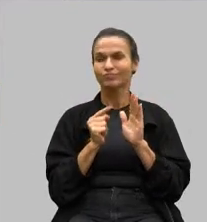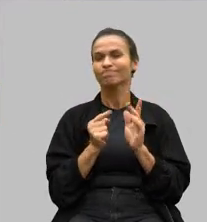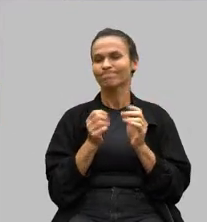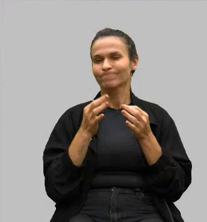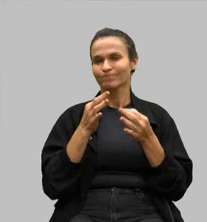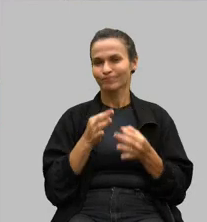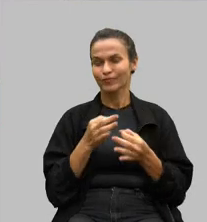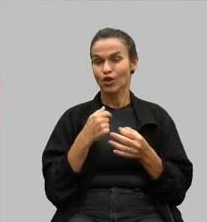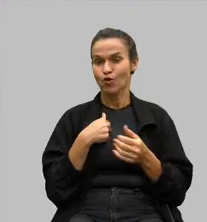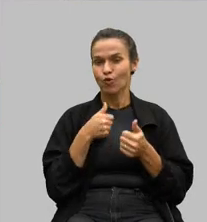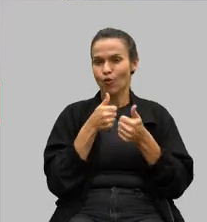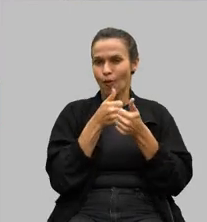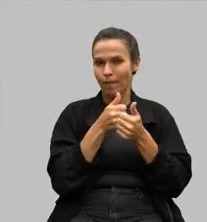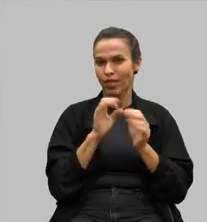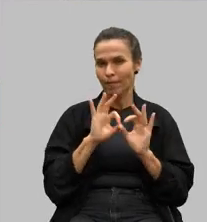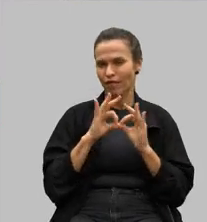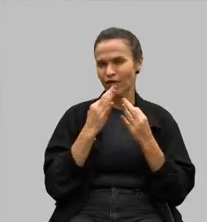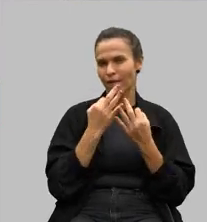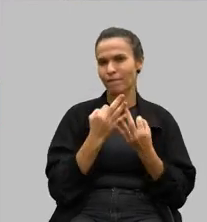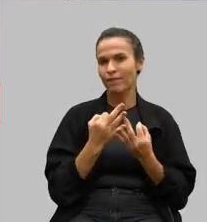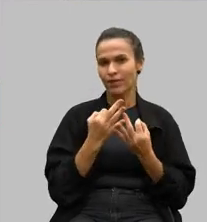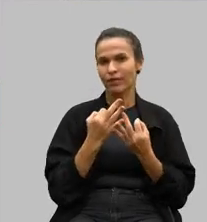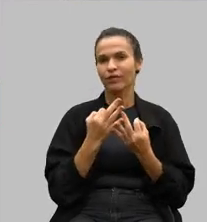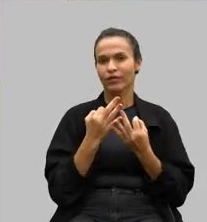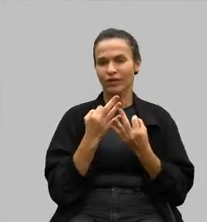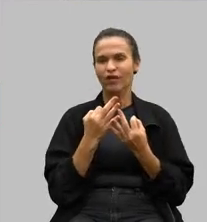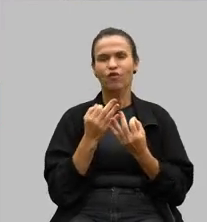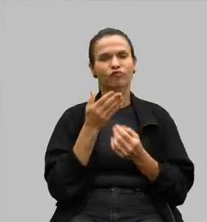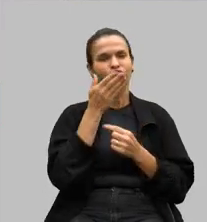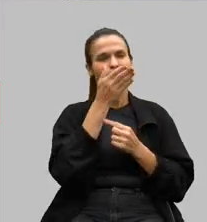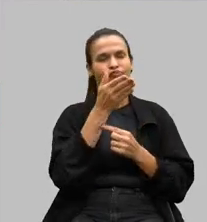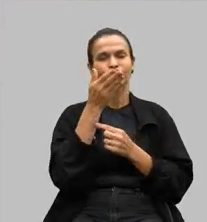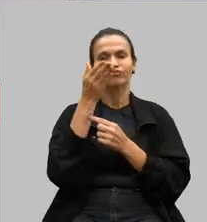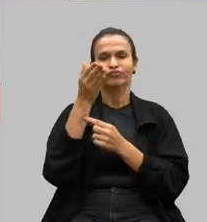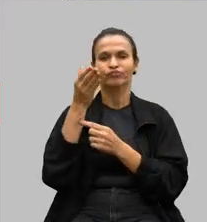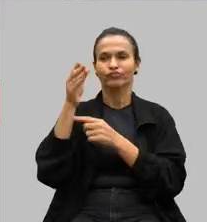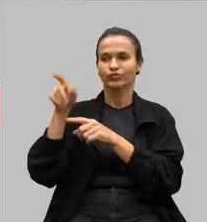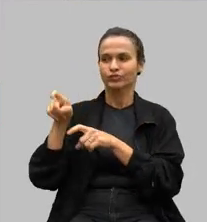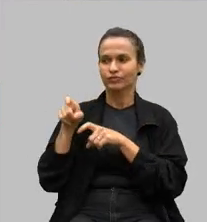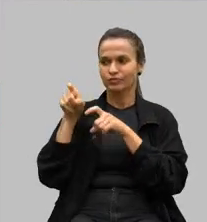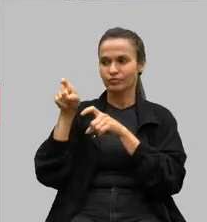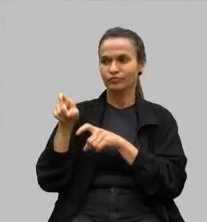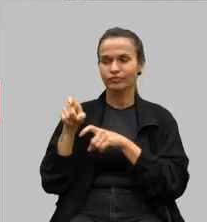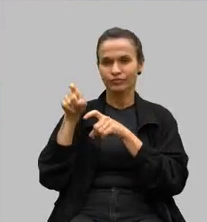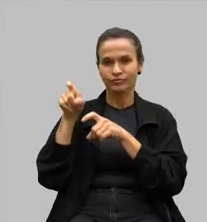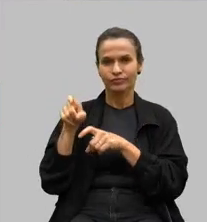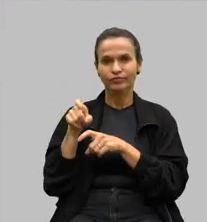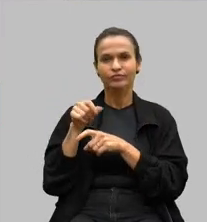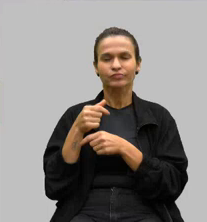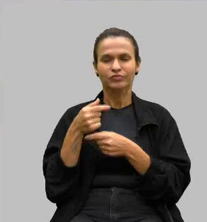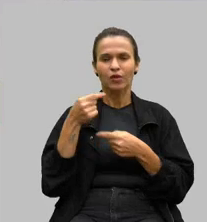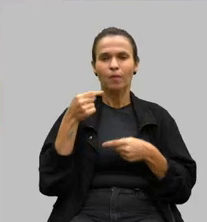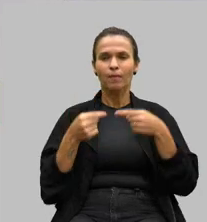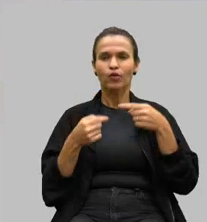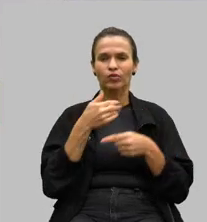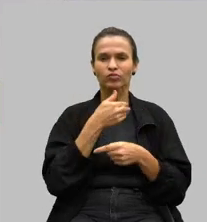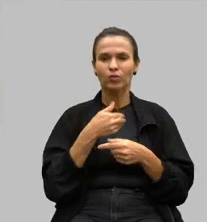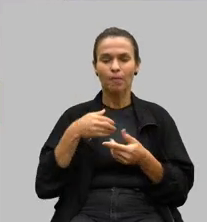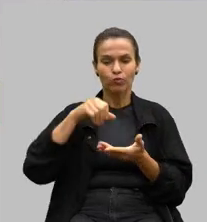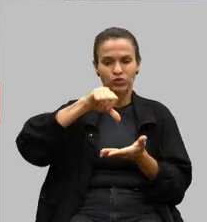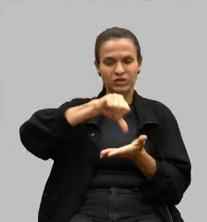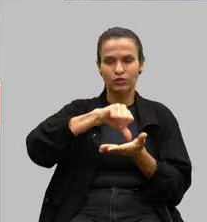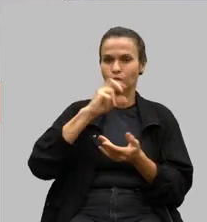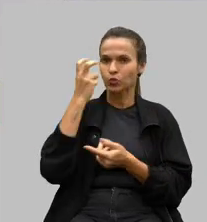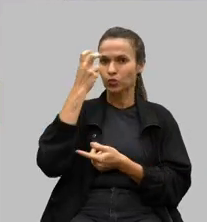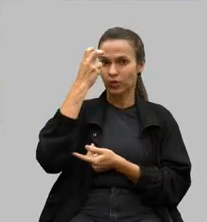eu acompanho a minha família há um tempo rodo os interiores e a gente não via muita política pública pro setor cultural